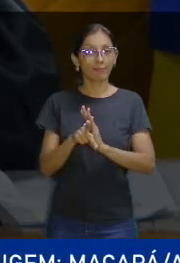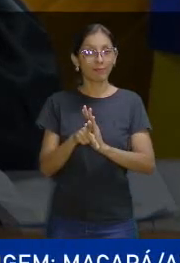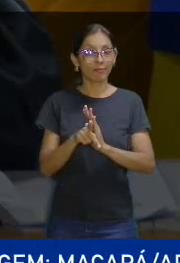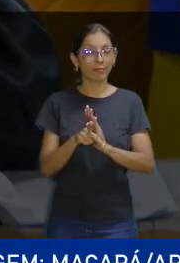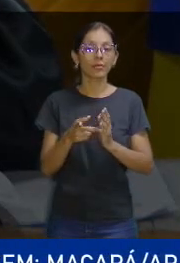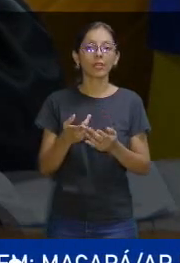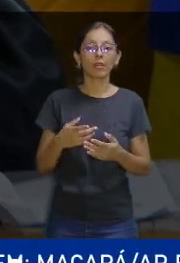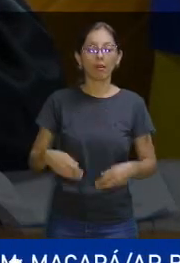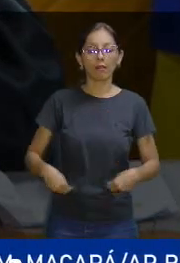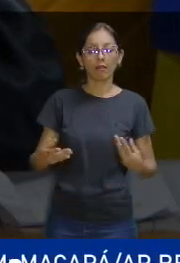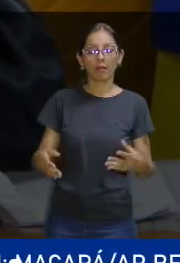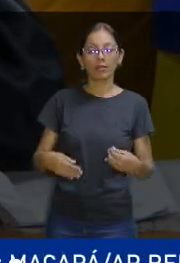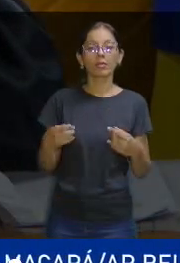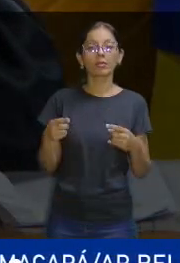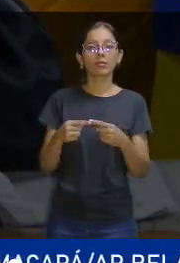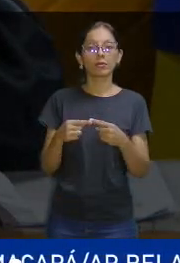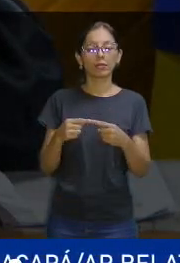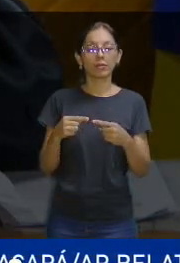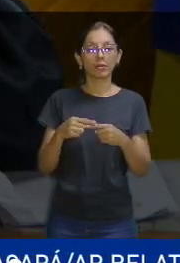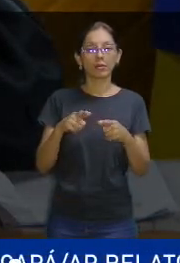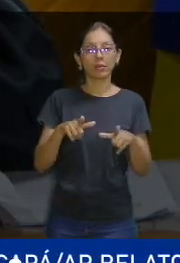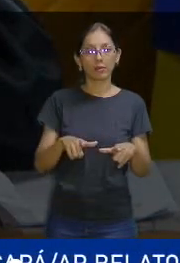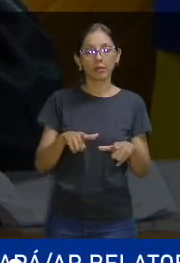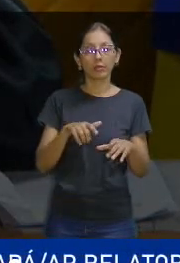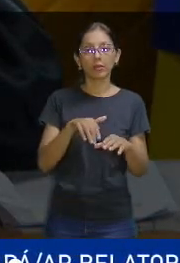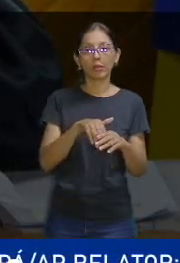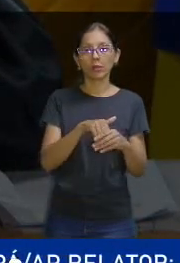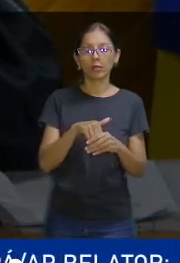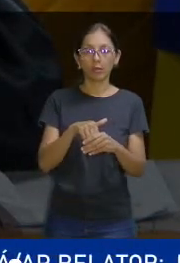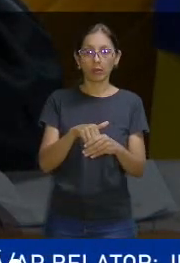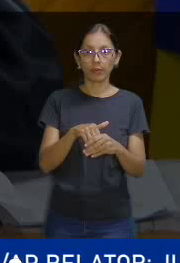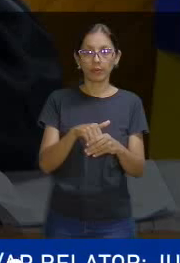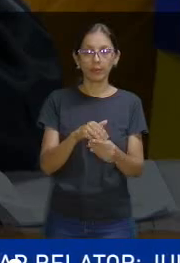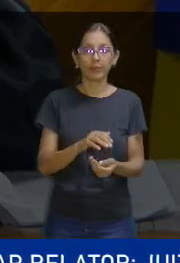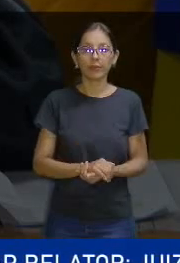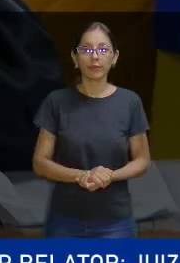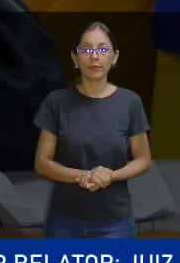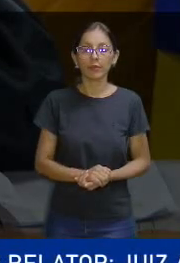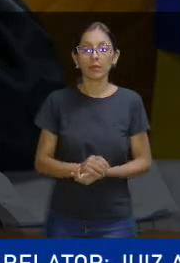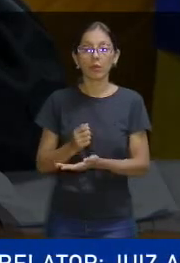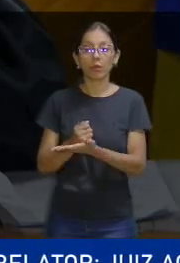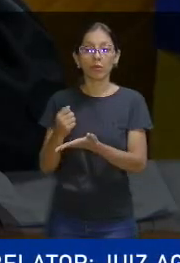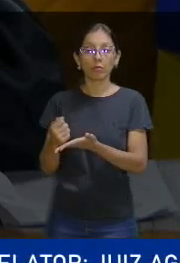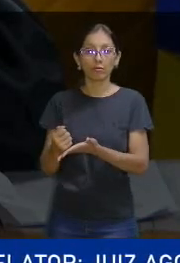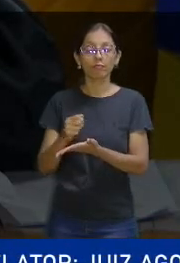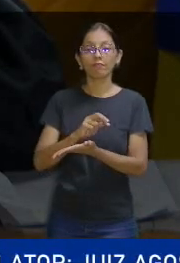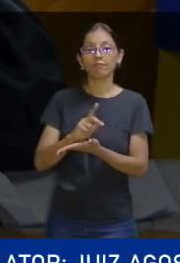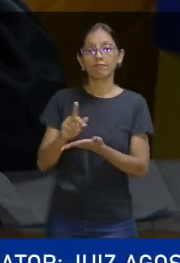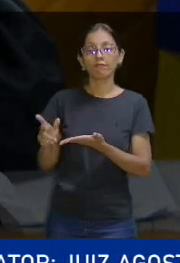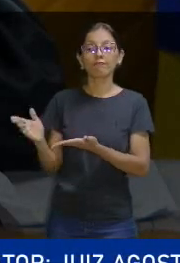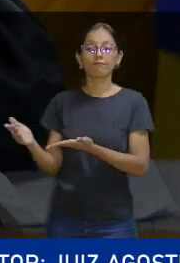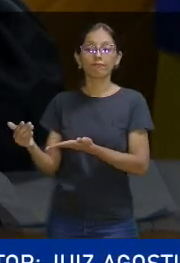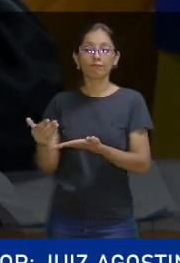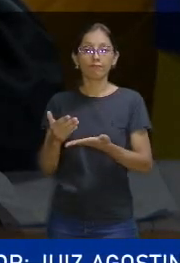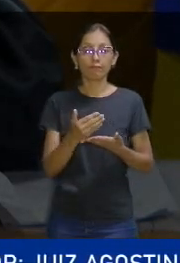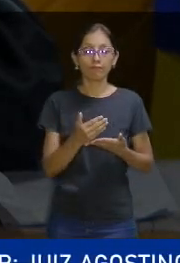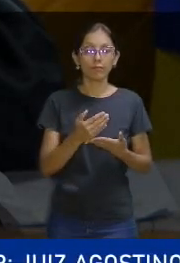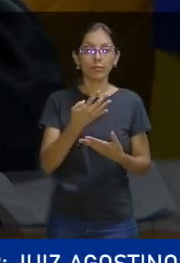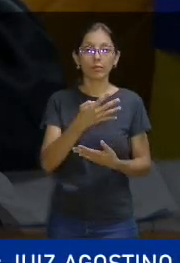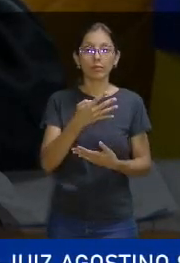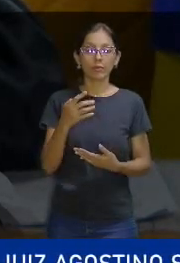eleitoral. Constatada a origem pública dos recursos empregados, deve-se determinar o recolhimento do valor de R$